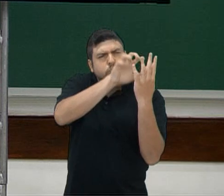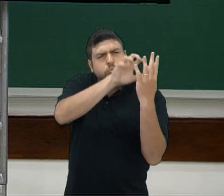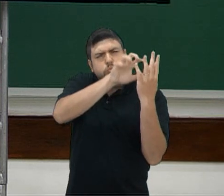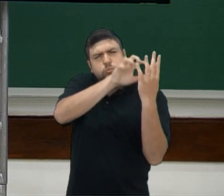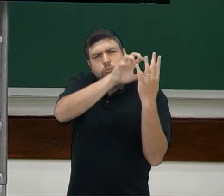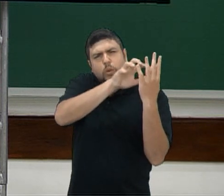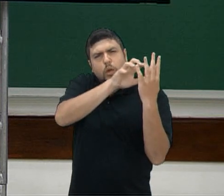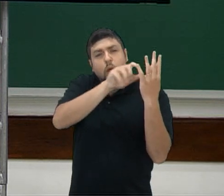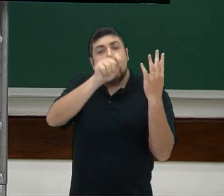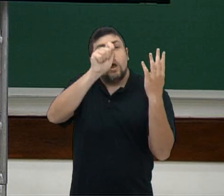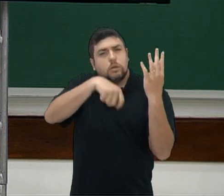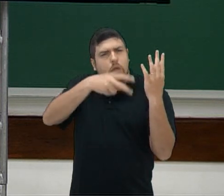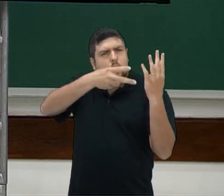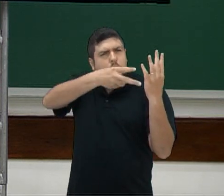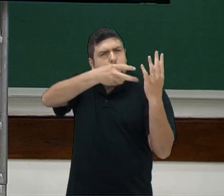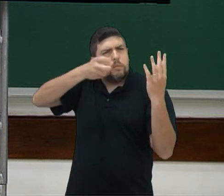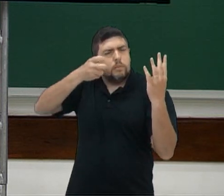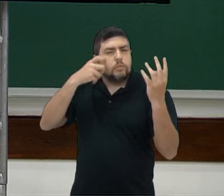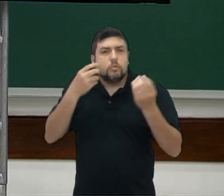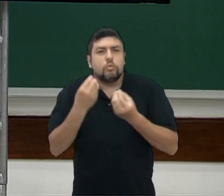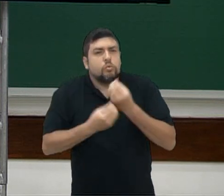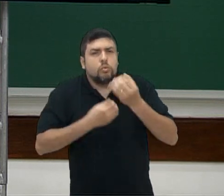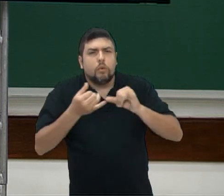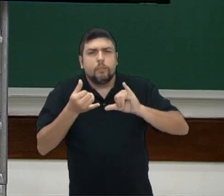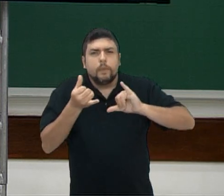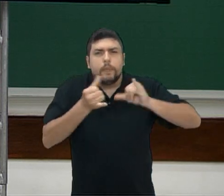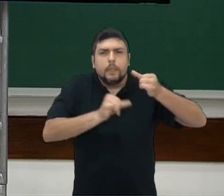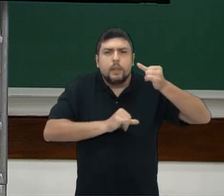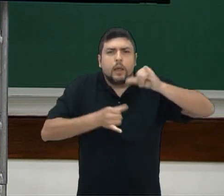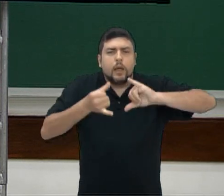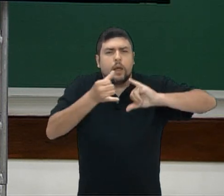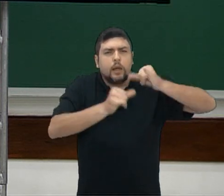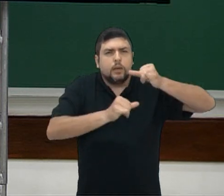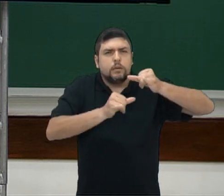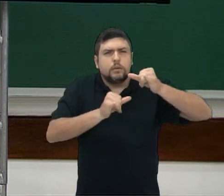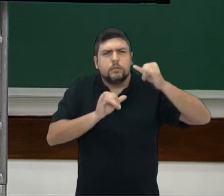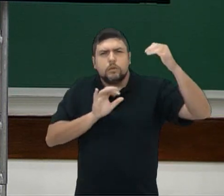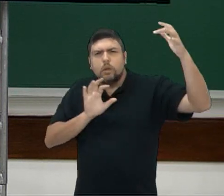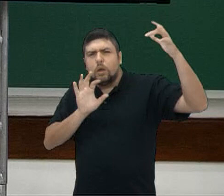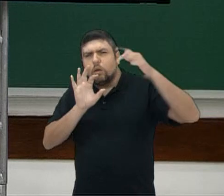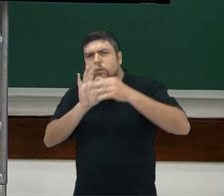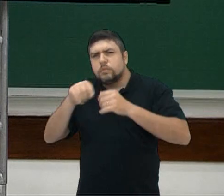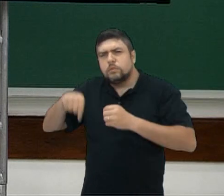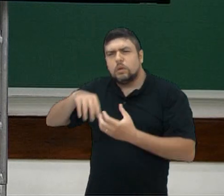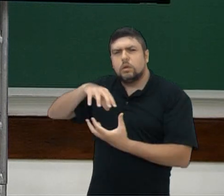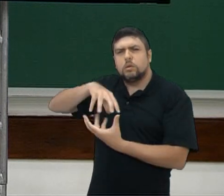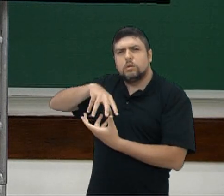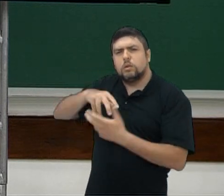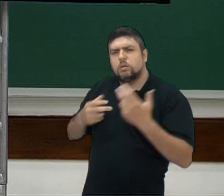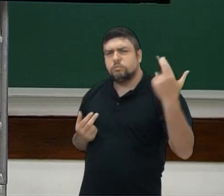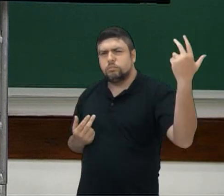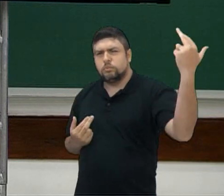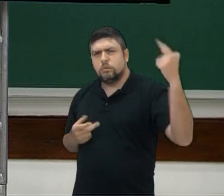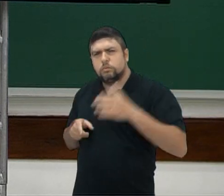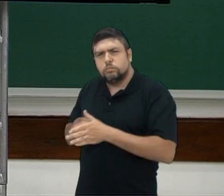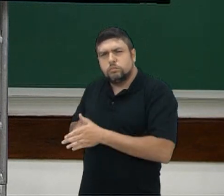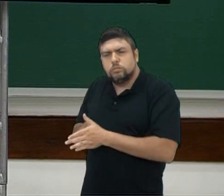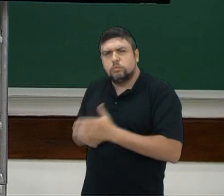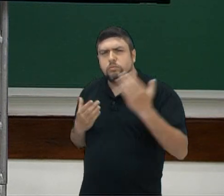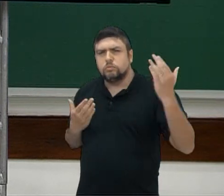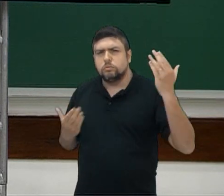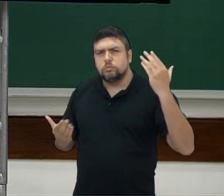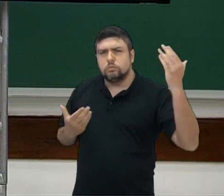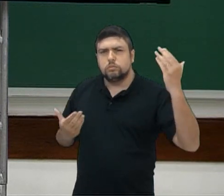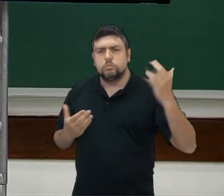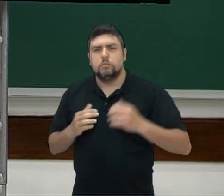consegue estar vinculando elementos químicos que existem lá com as coisas que temos aqui na Terra. Então você consegue estar trabalhando com esse paralelo.